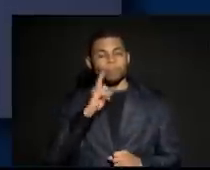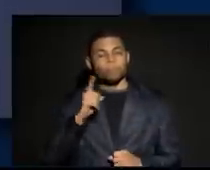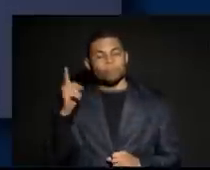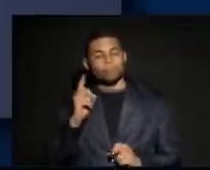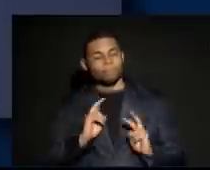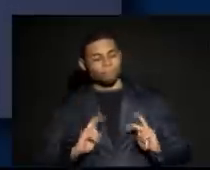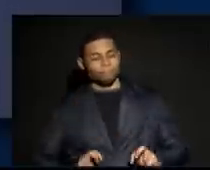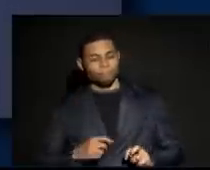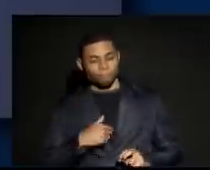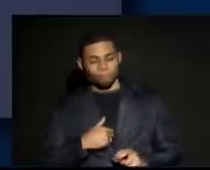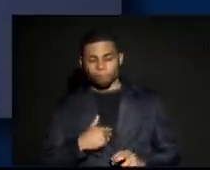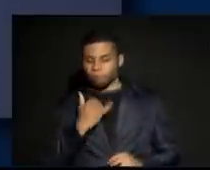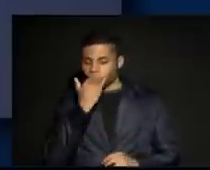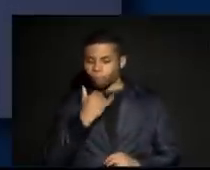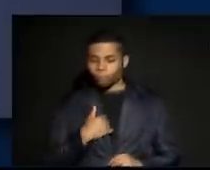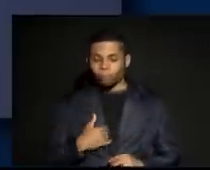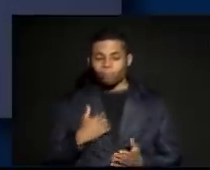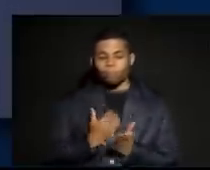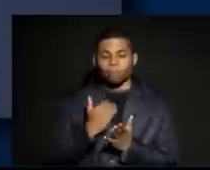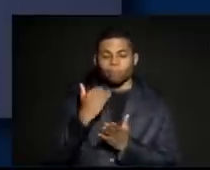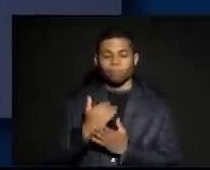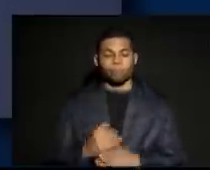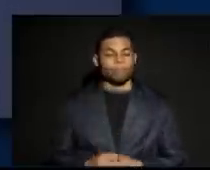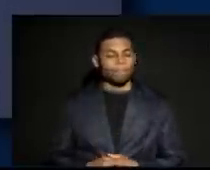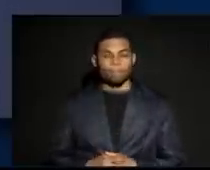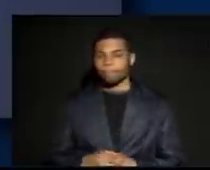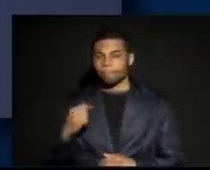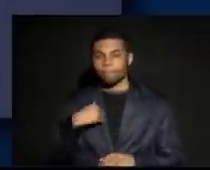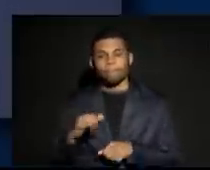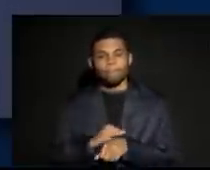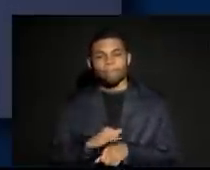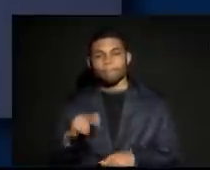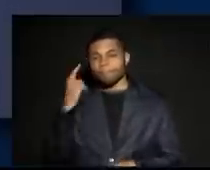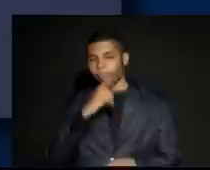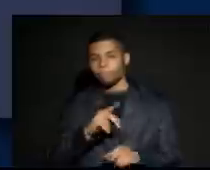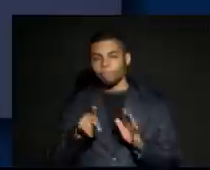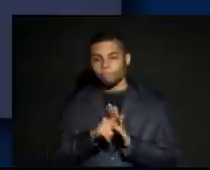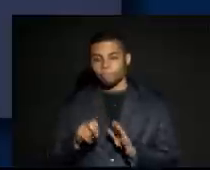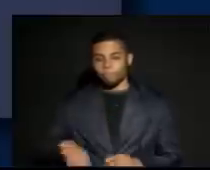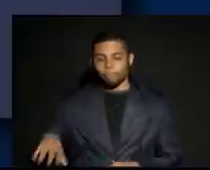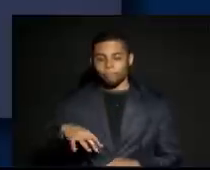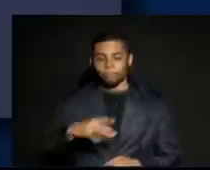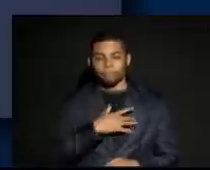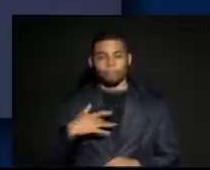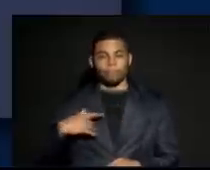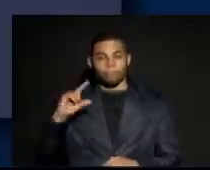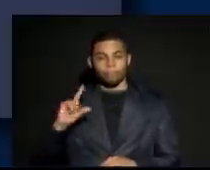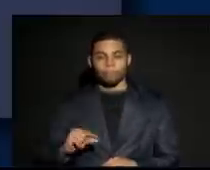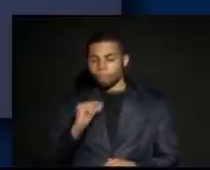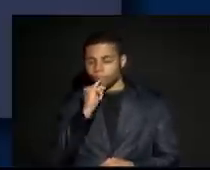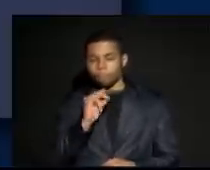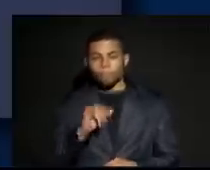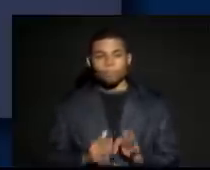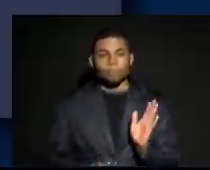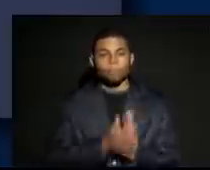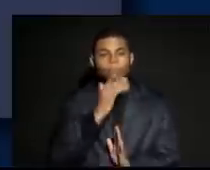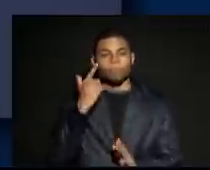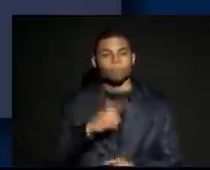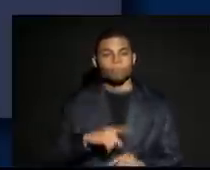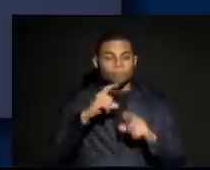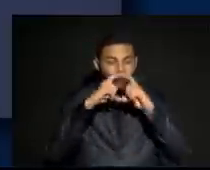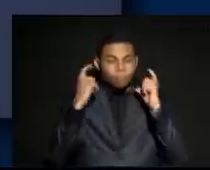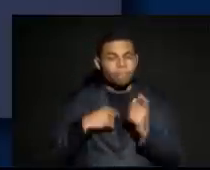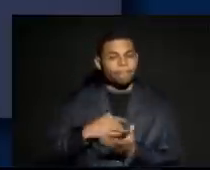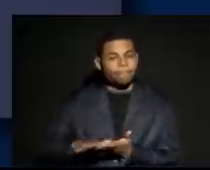Estados Unidos se viu incapaz de produzir insumos estratégicos setor de saúde a puxa vão acelerar a produção de